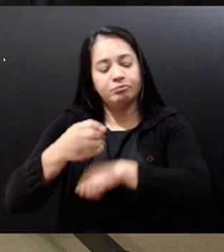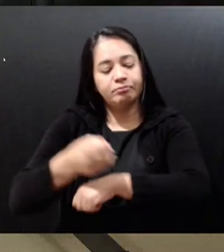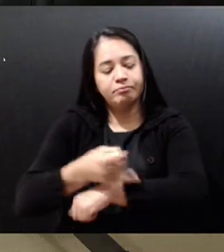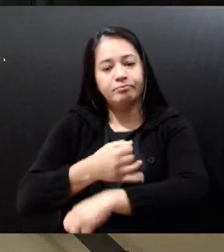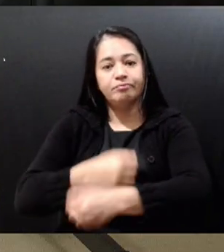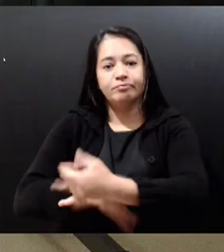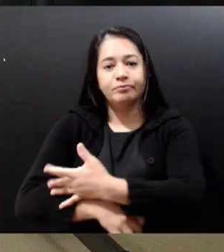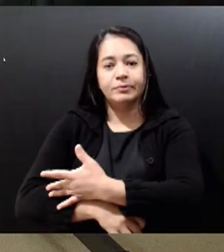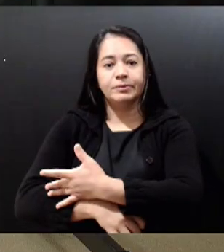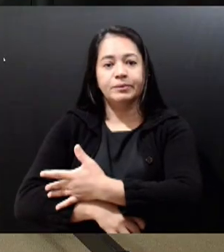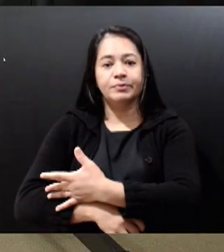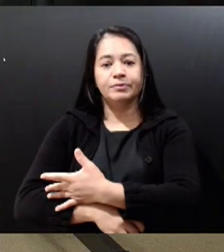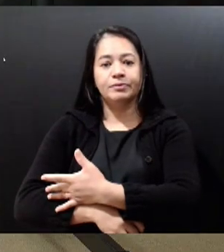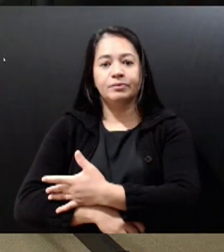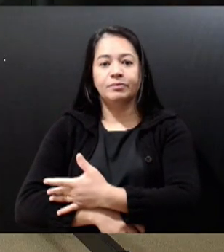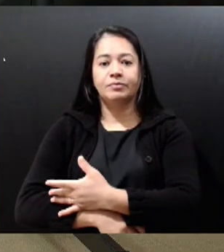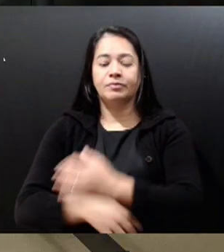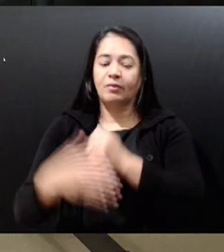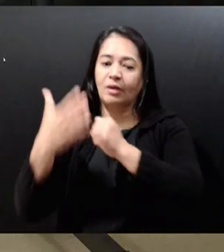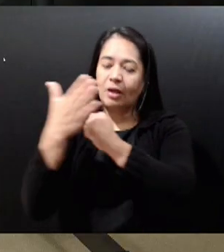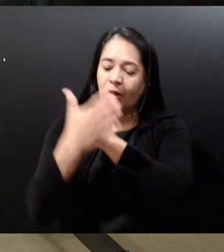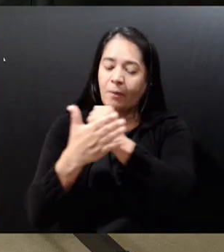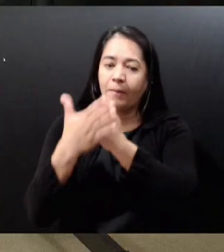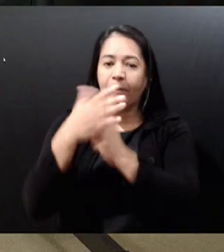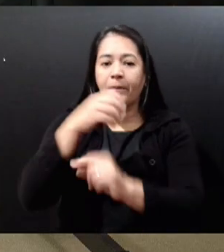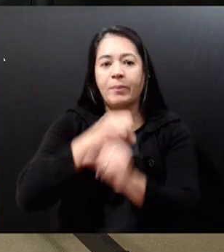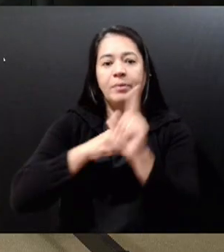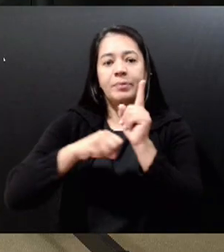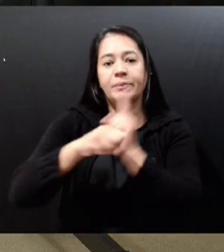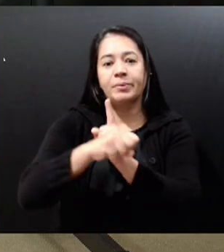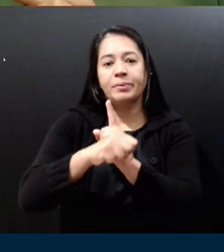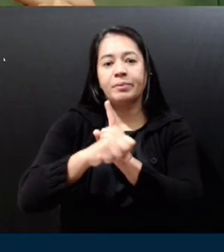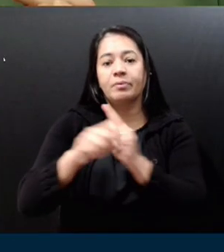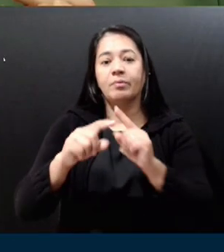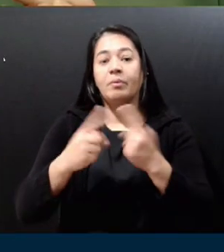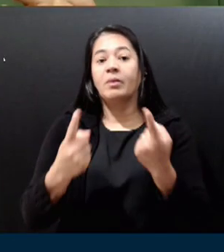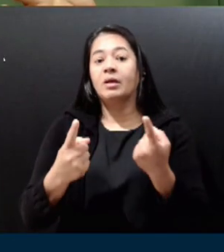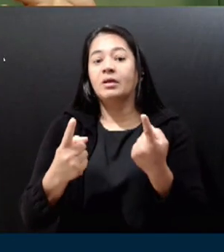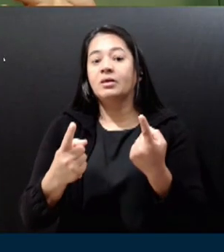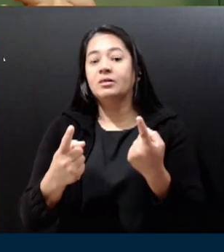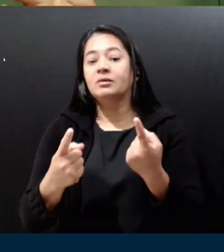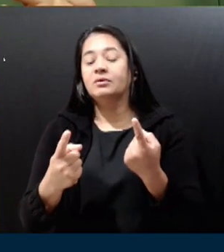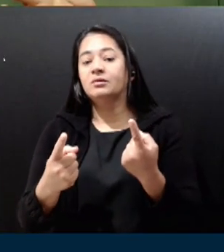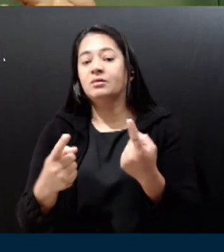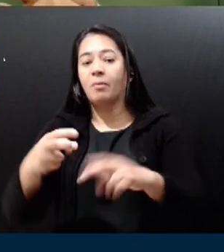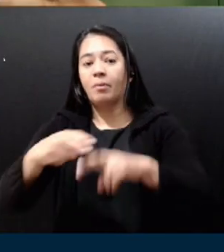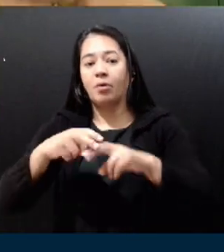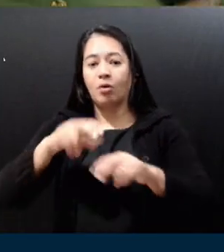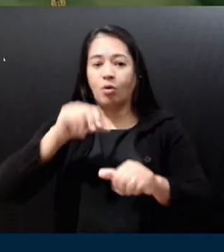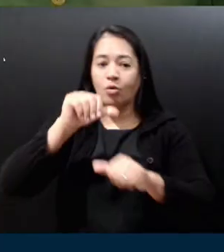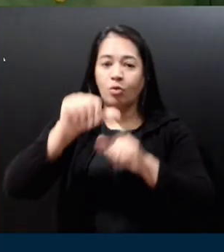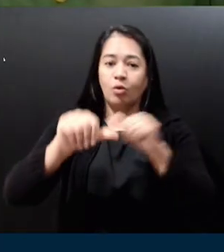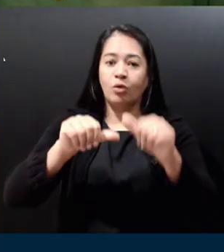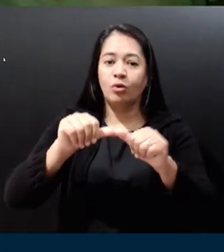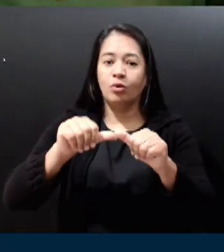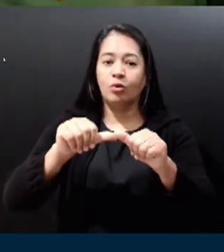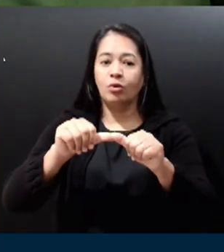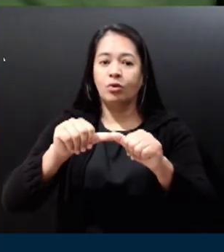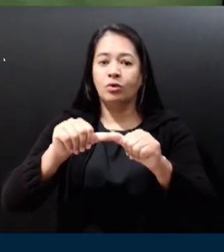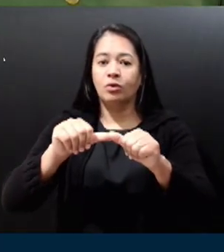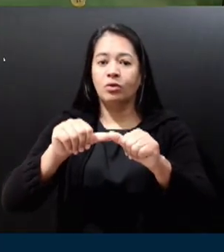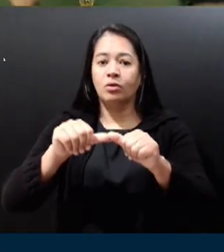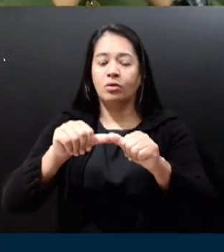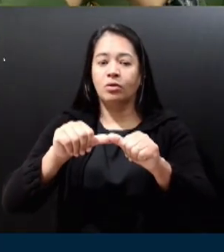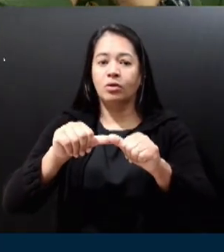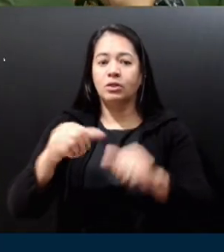uma base social, só que em virtude da mudança, do êxodo das novas tecnologias,